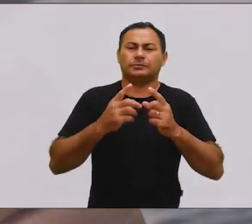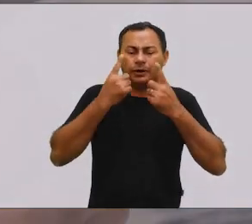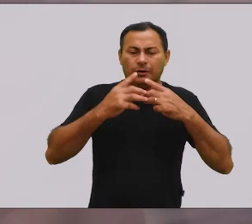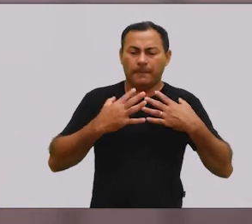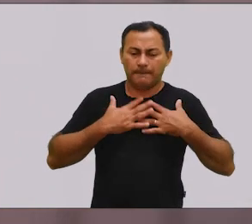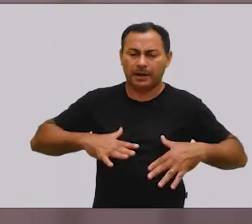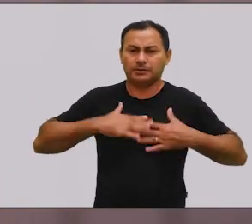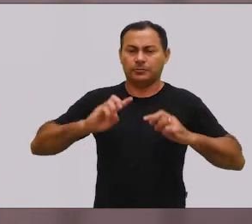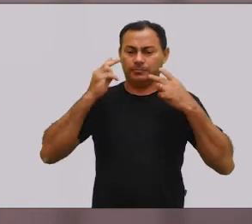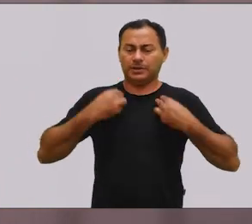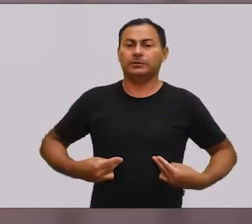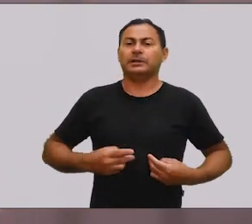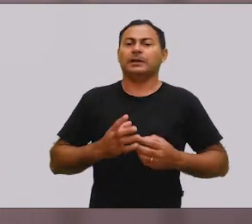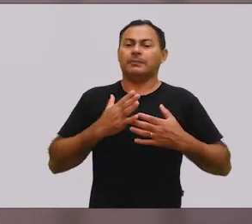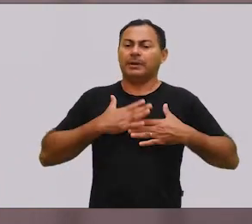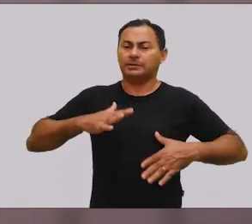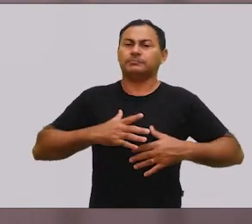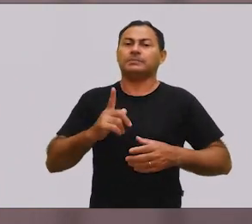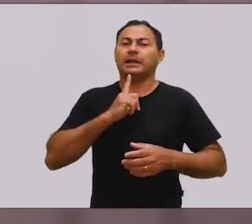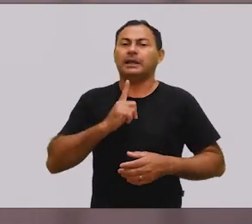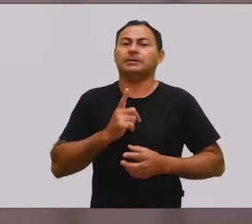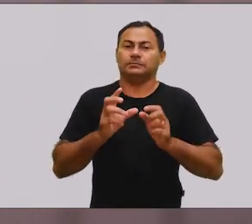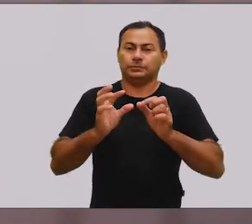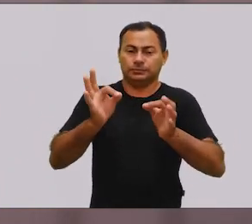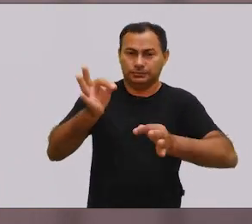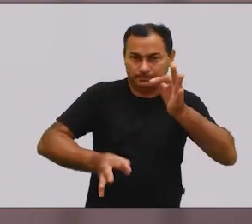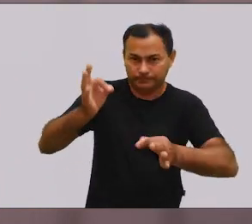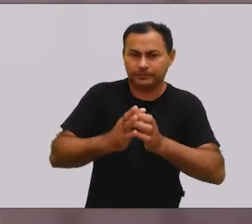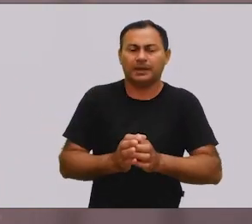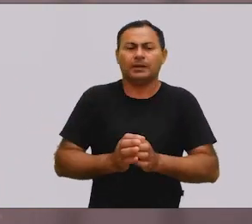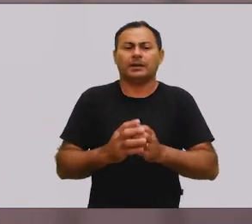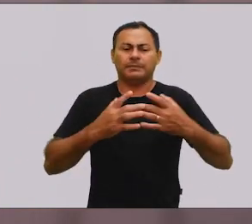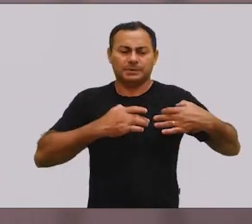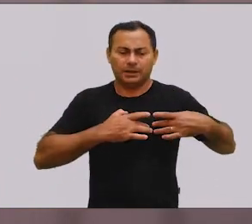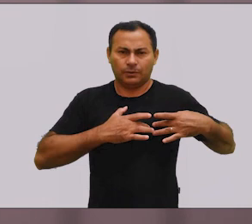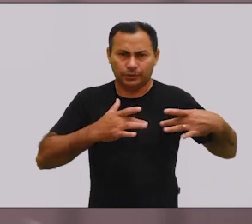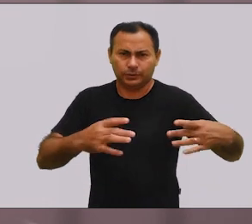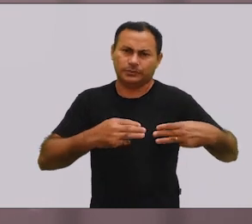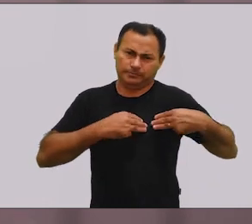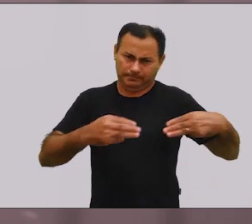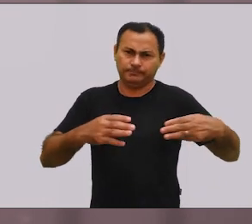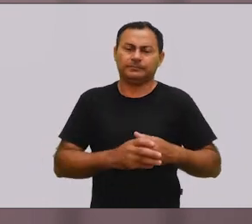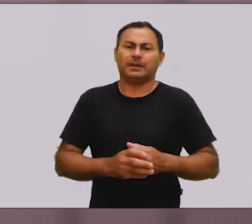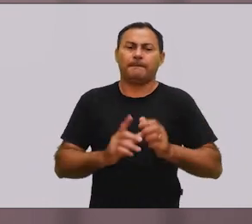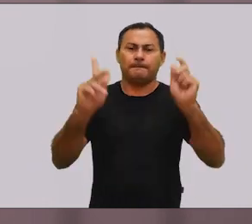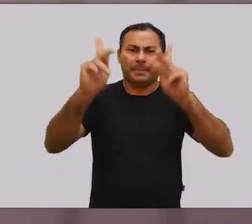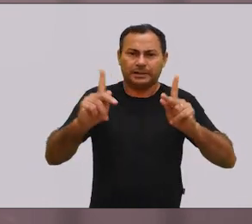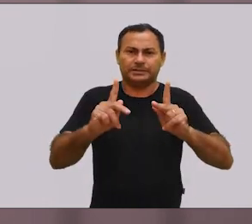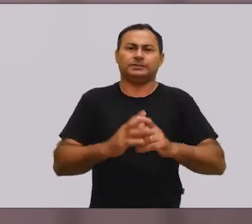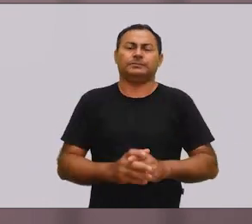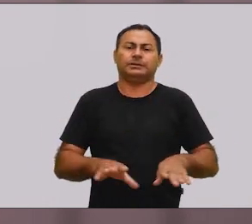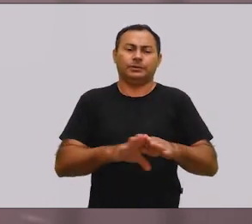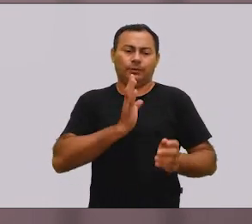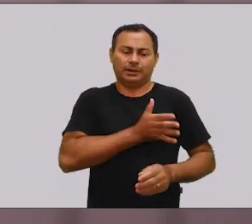humilde, que tem fome e sede de justiça, que é misericordioso, puro de coração, pacificador e perseguido.